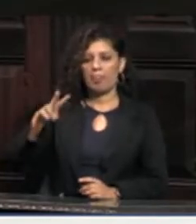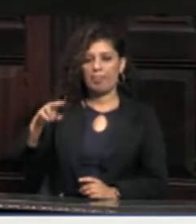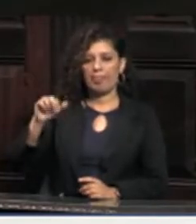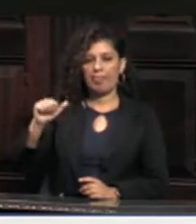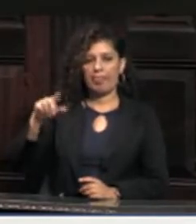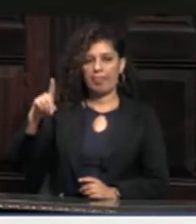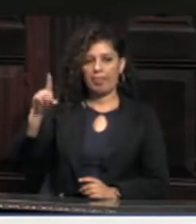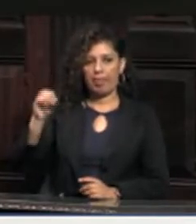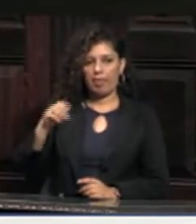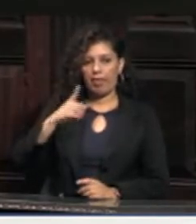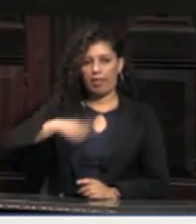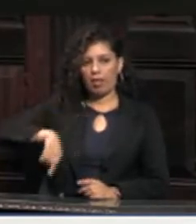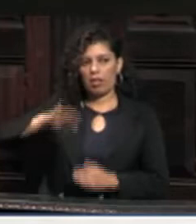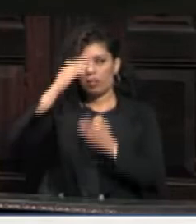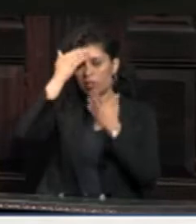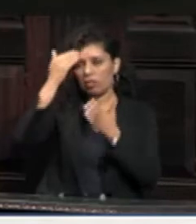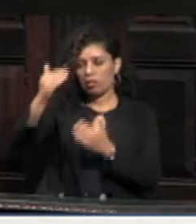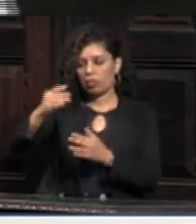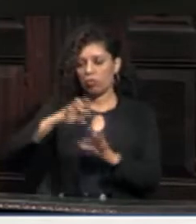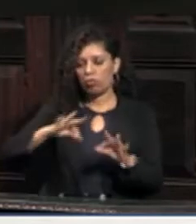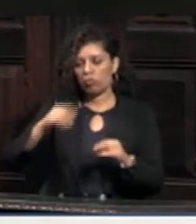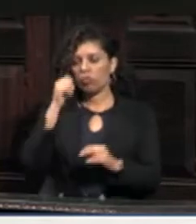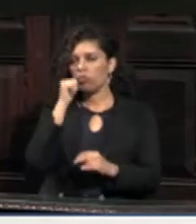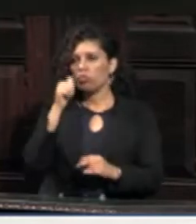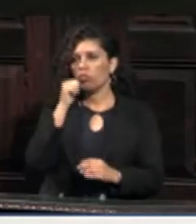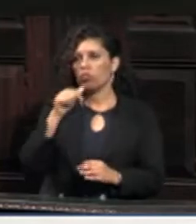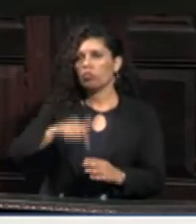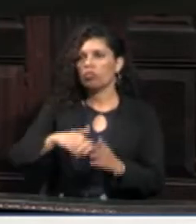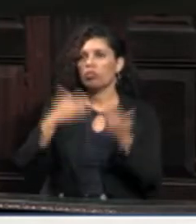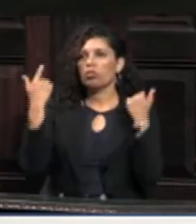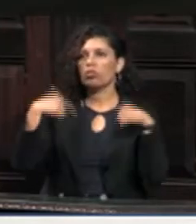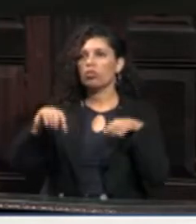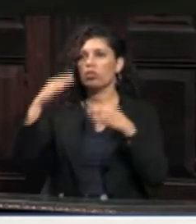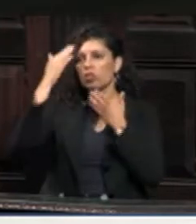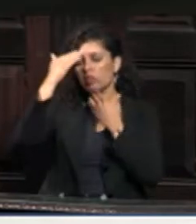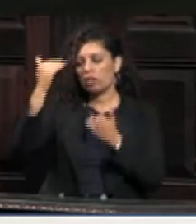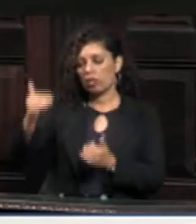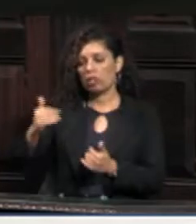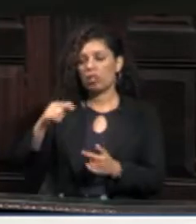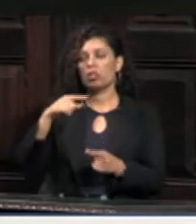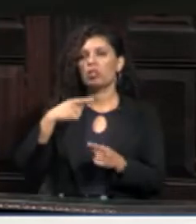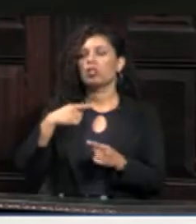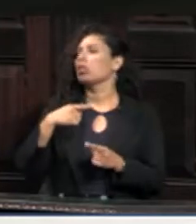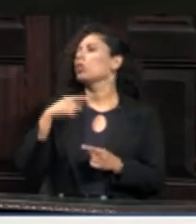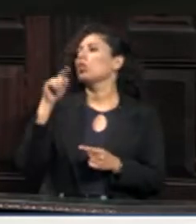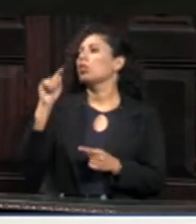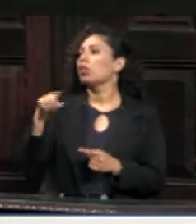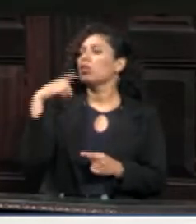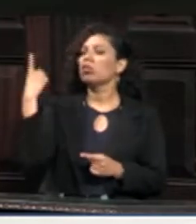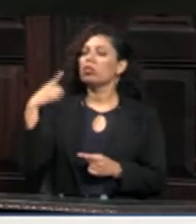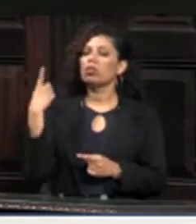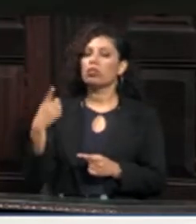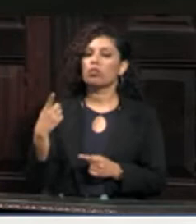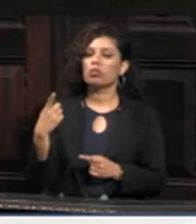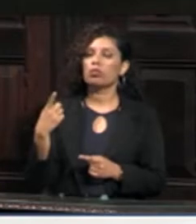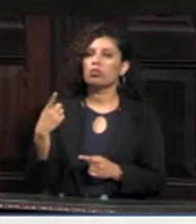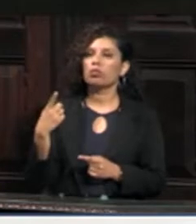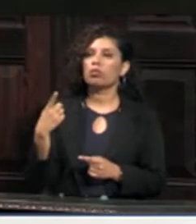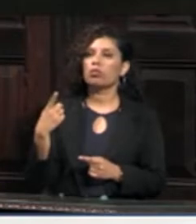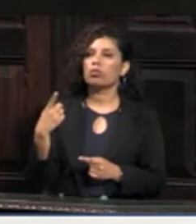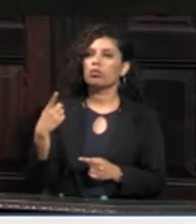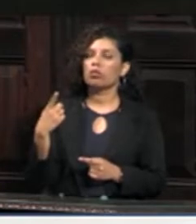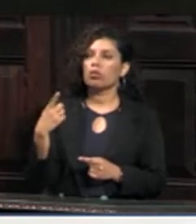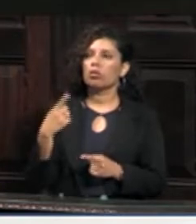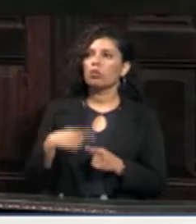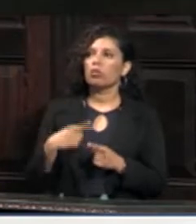que agradecemos a ele por ter apresentado esse importante projeto de empoderamento da mulher no estado do Rio